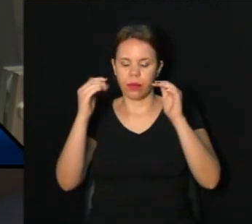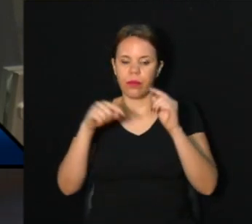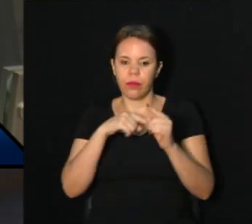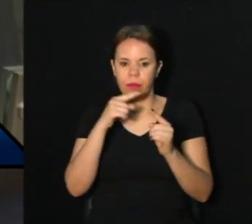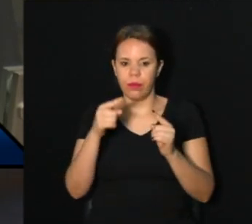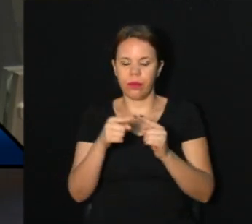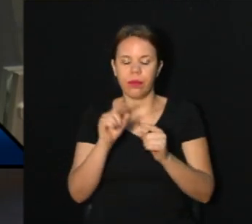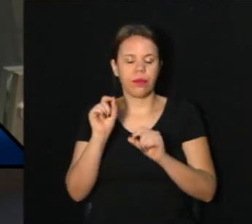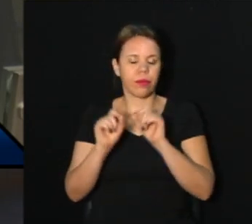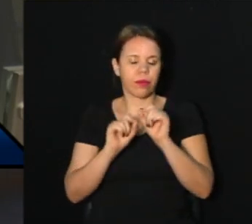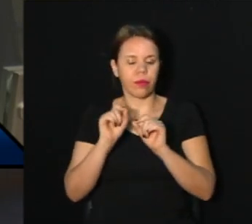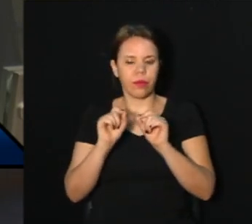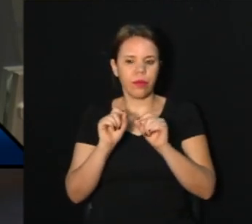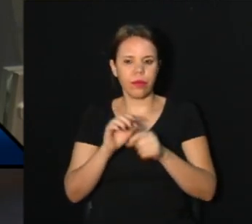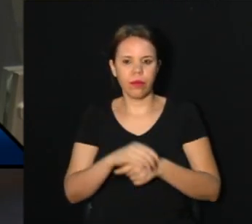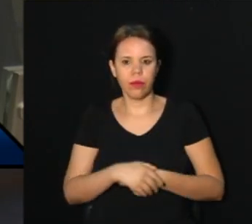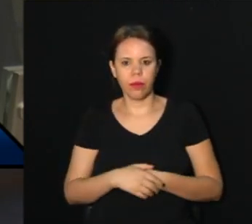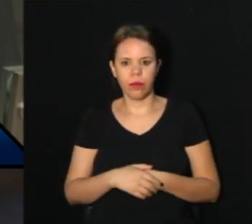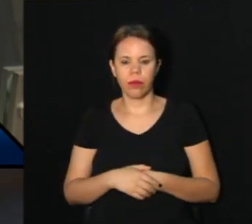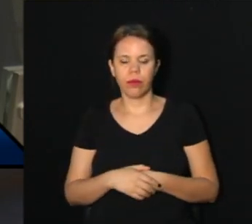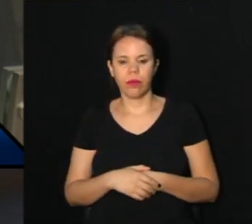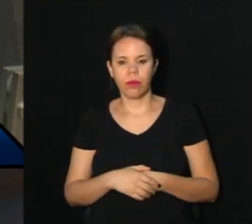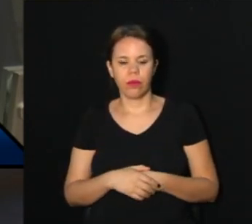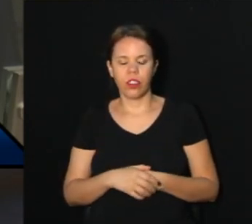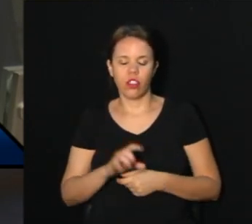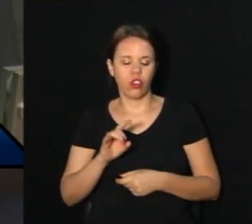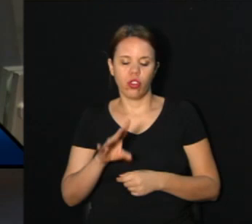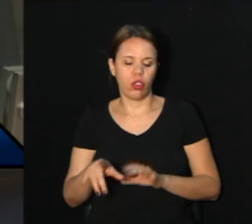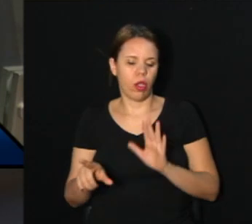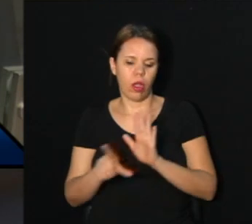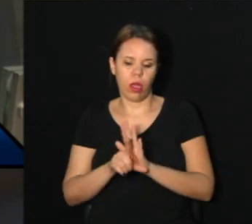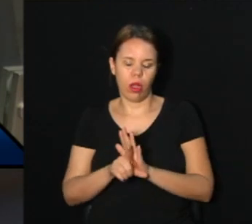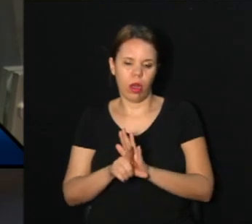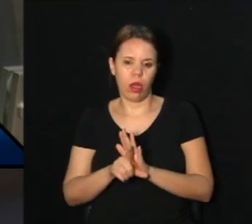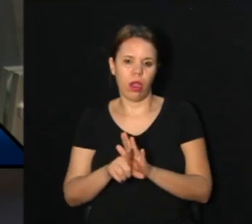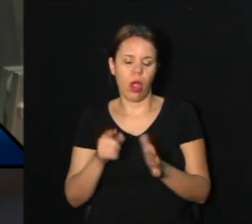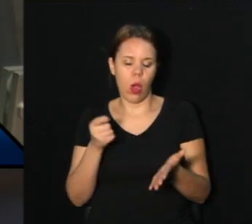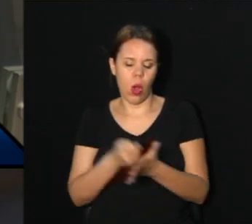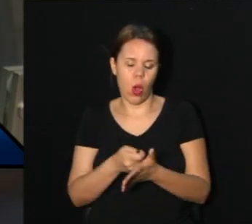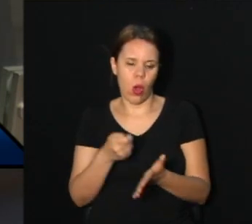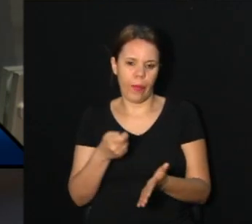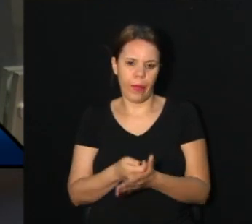objetiva aquilo que não só a lei permeia e obriga,